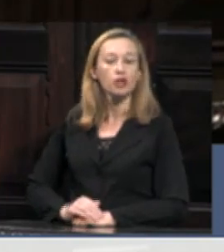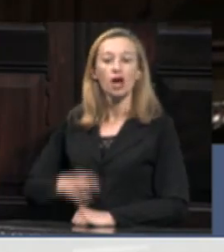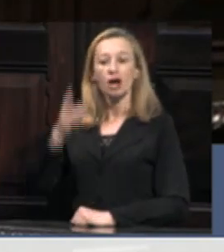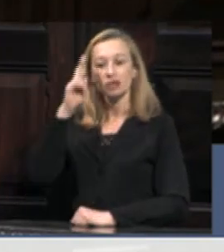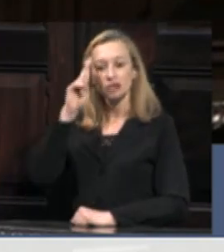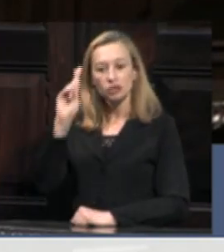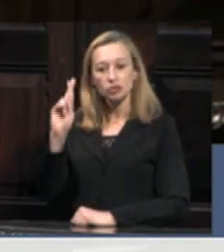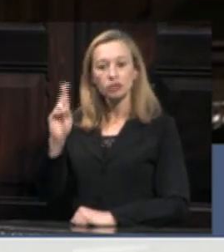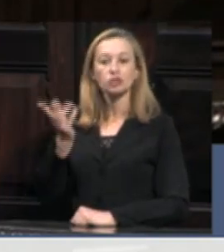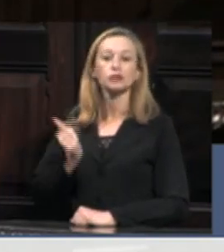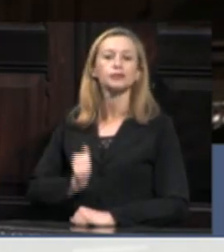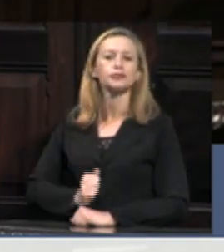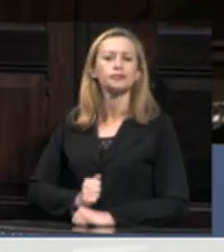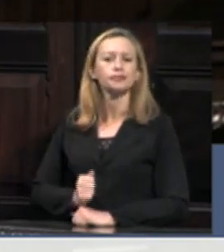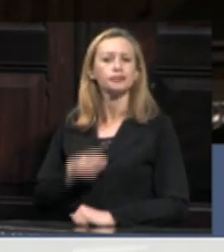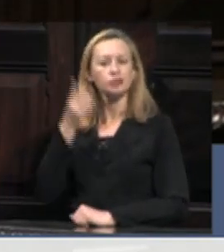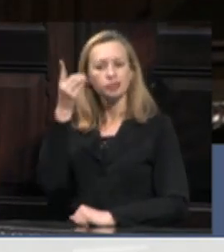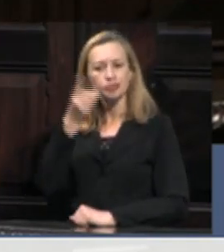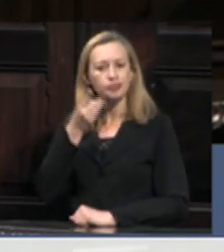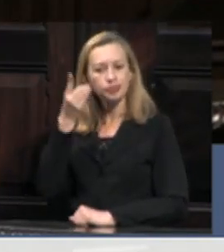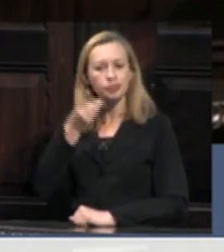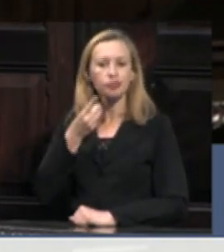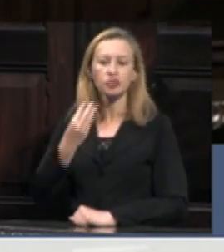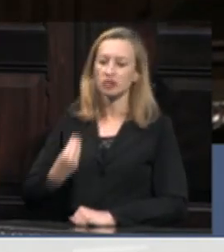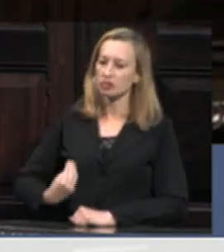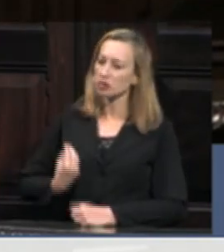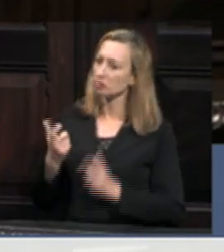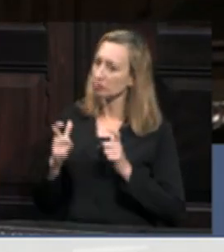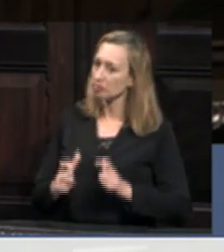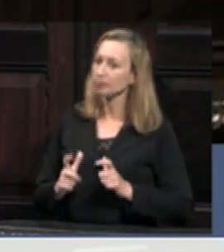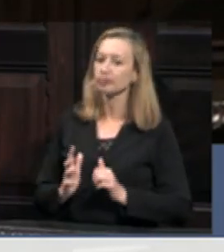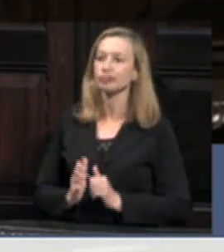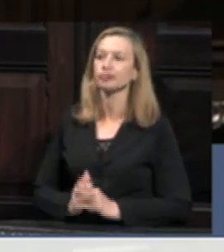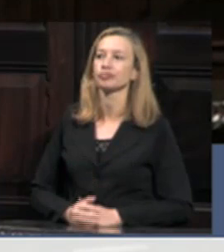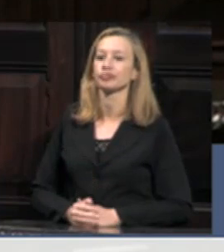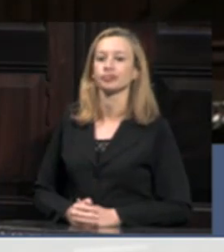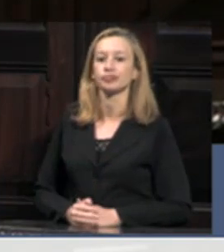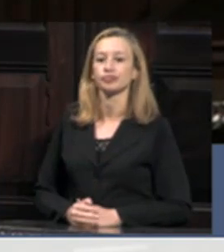senhores deputados presentes,